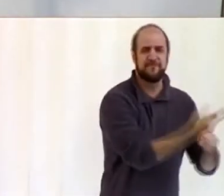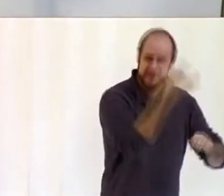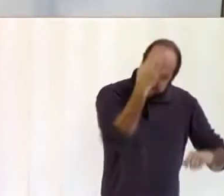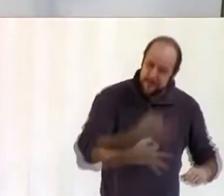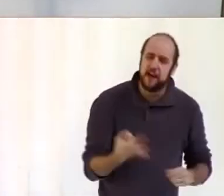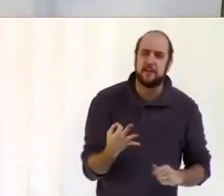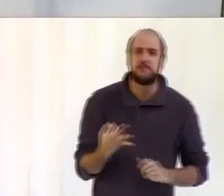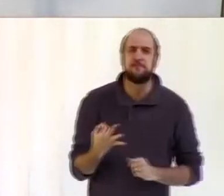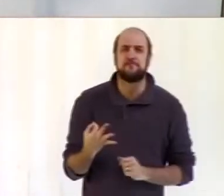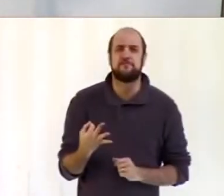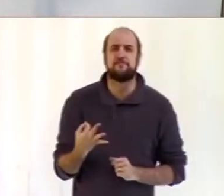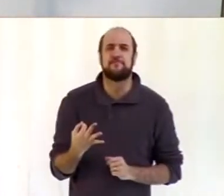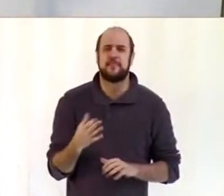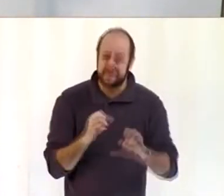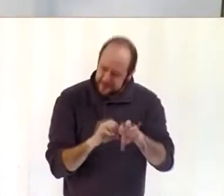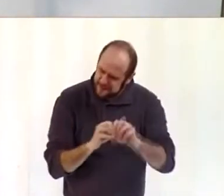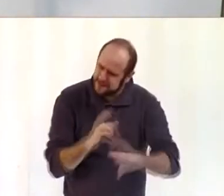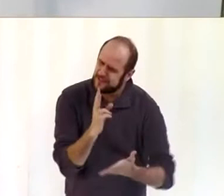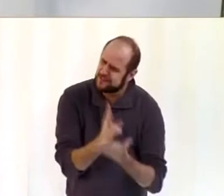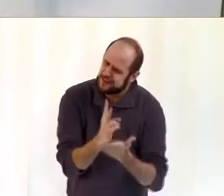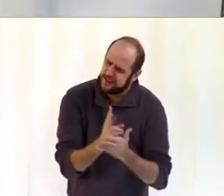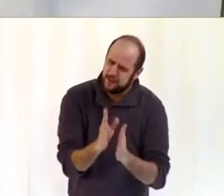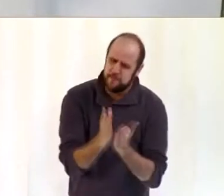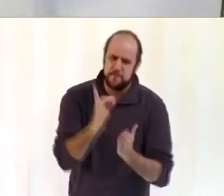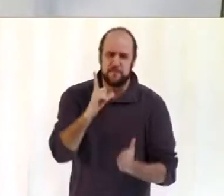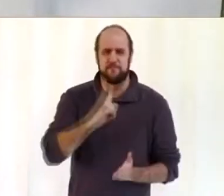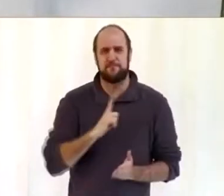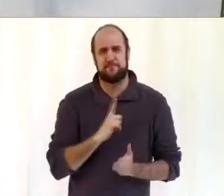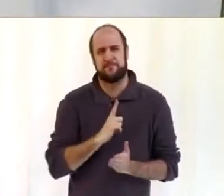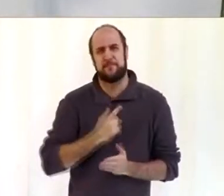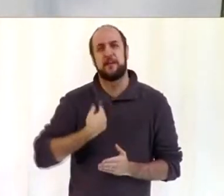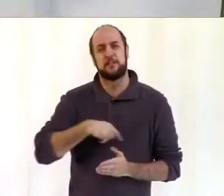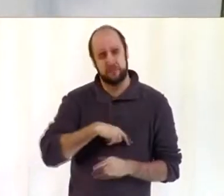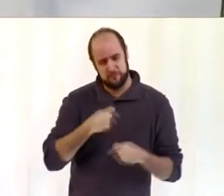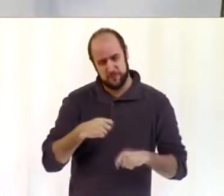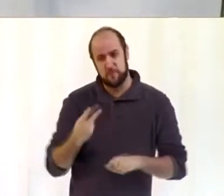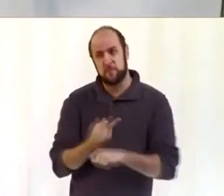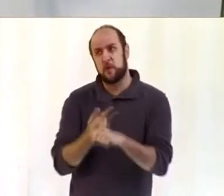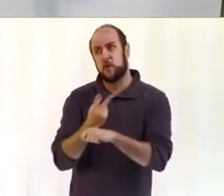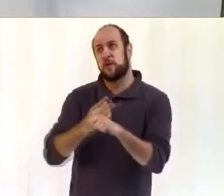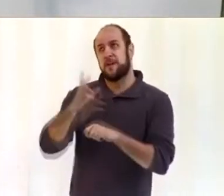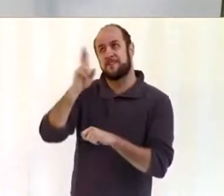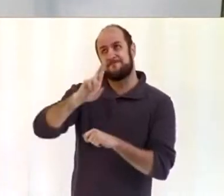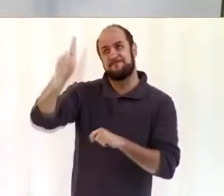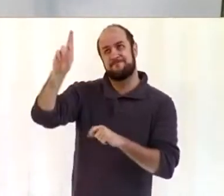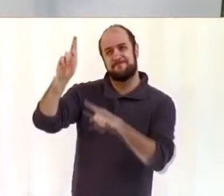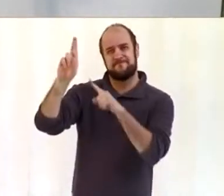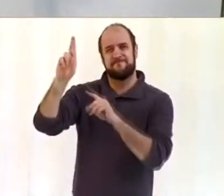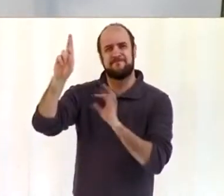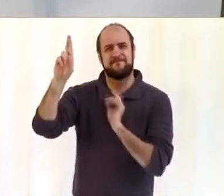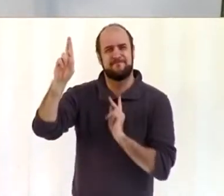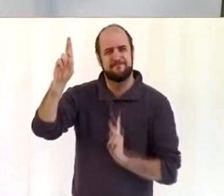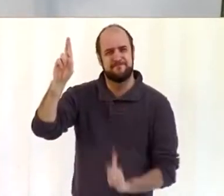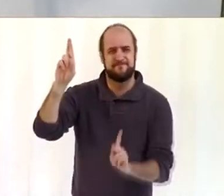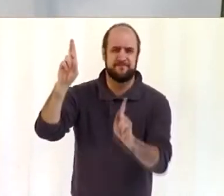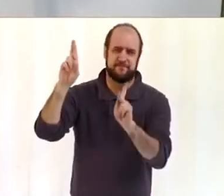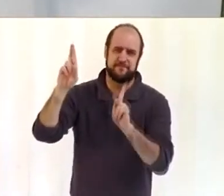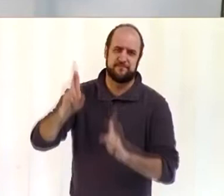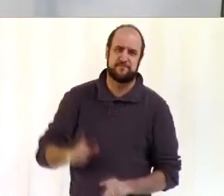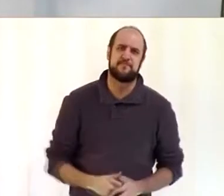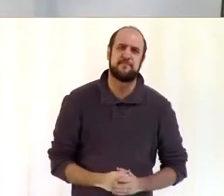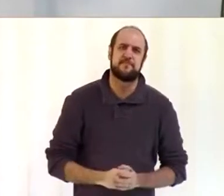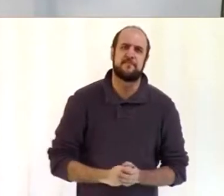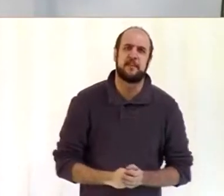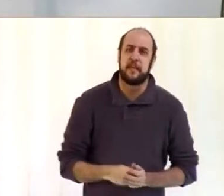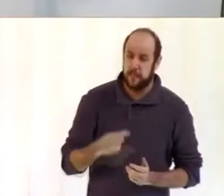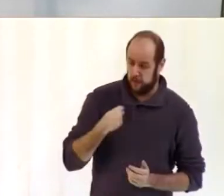é sempre o ensino da Escritura Sagrada. Em me vindo temor, hei de